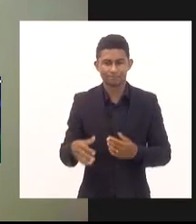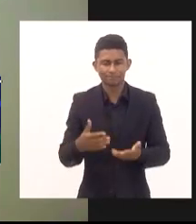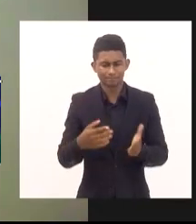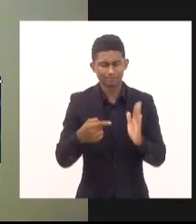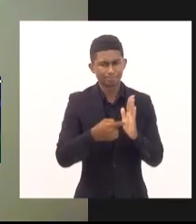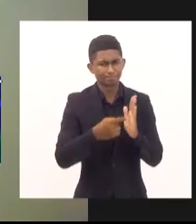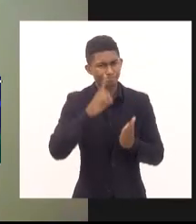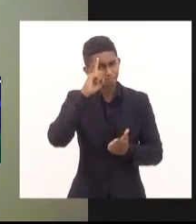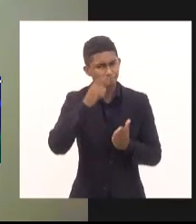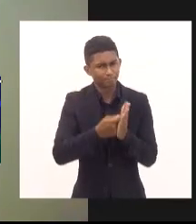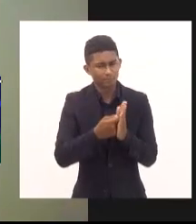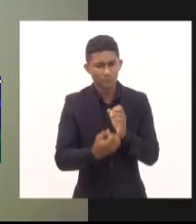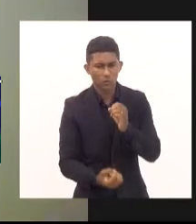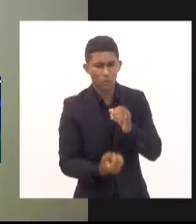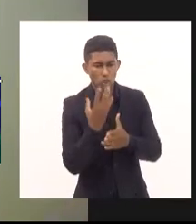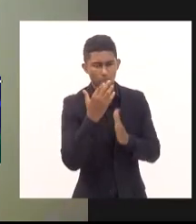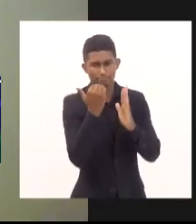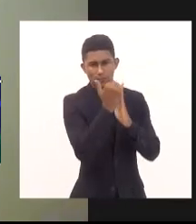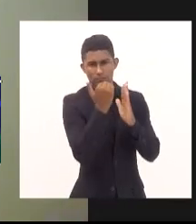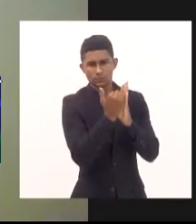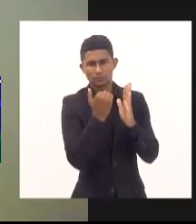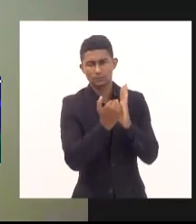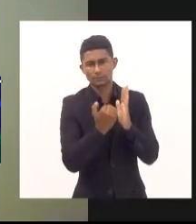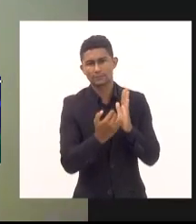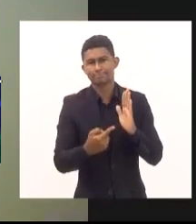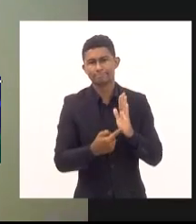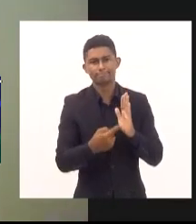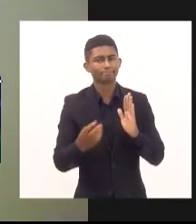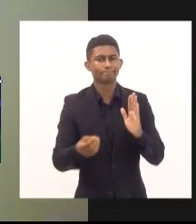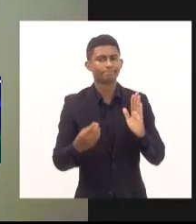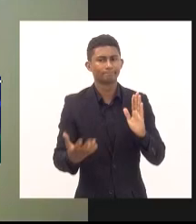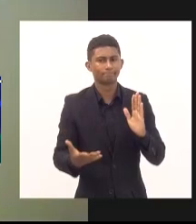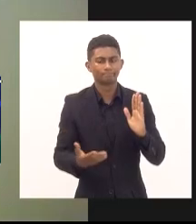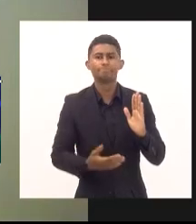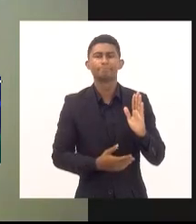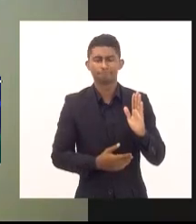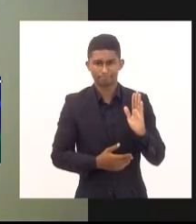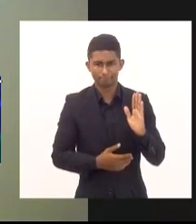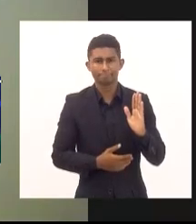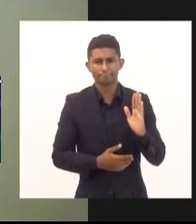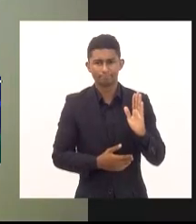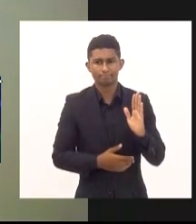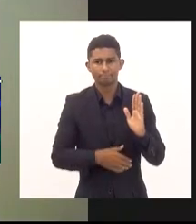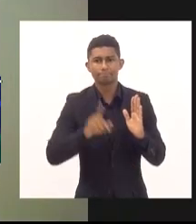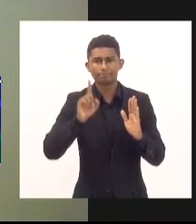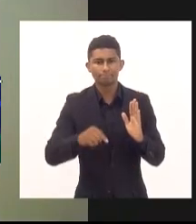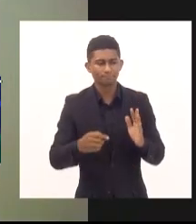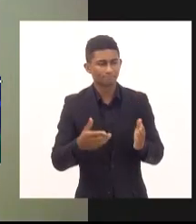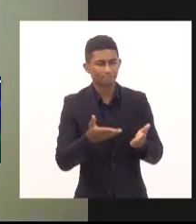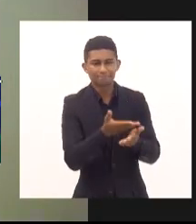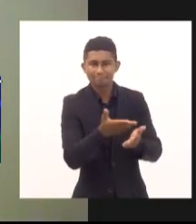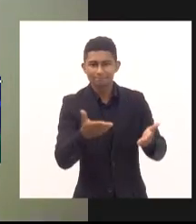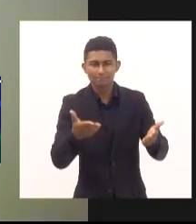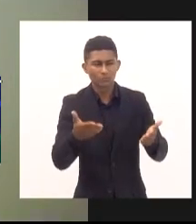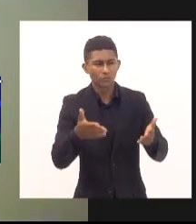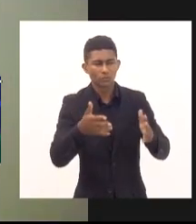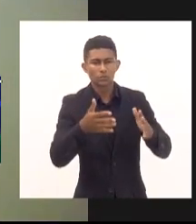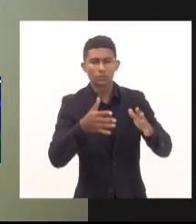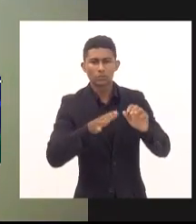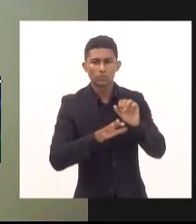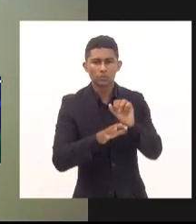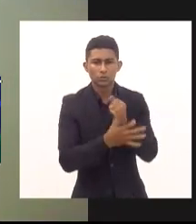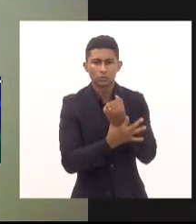extremamente importantes para estabelecer condições adequadas, né, de